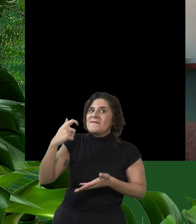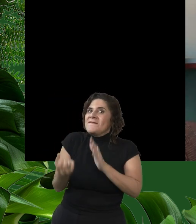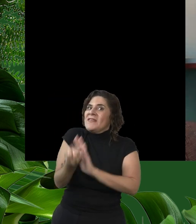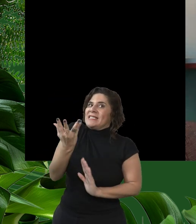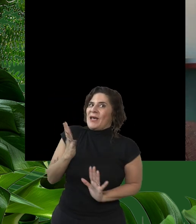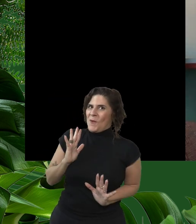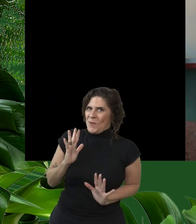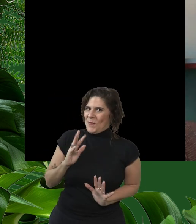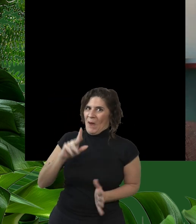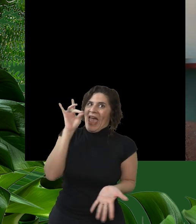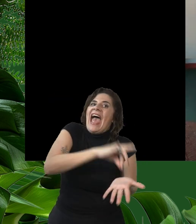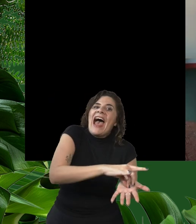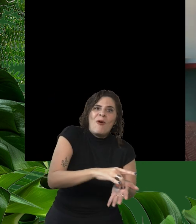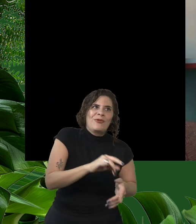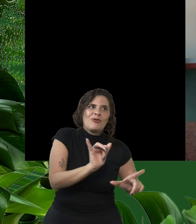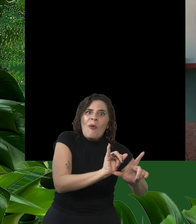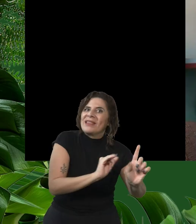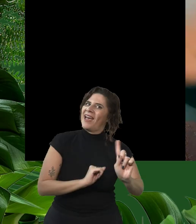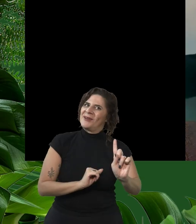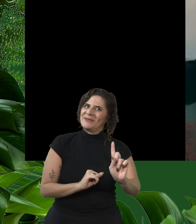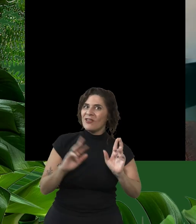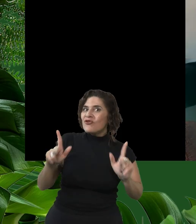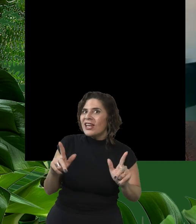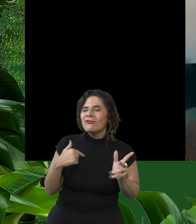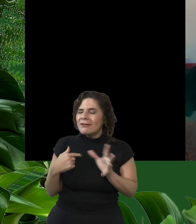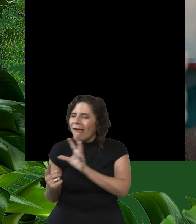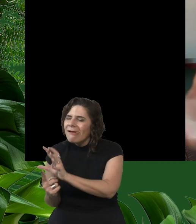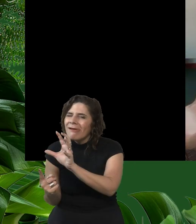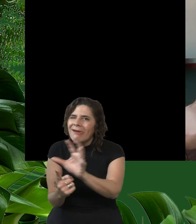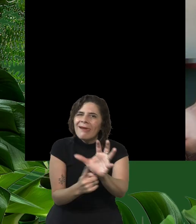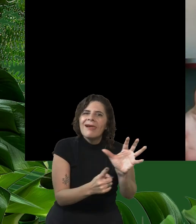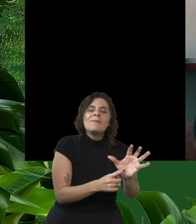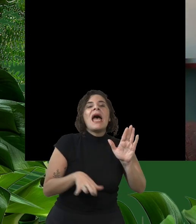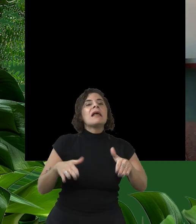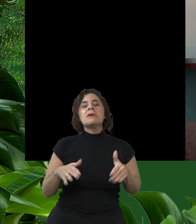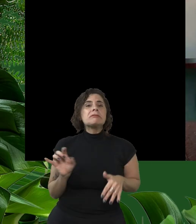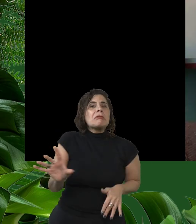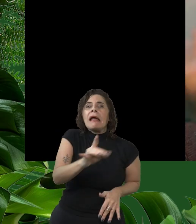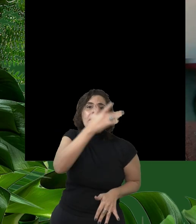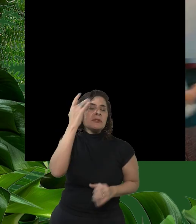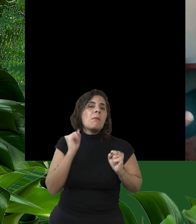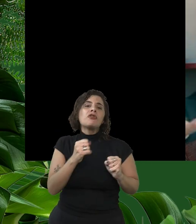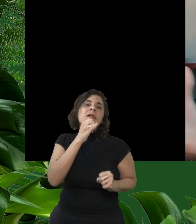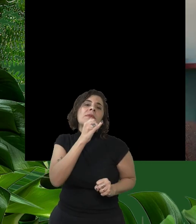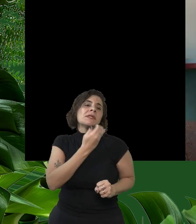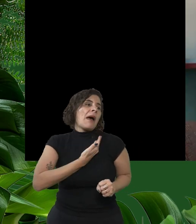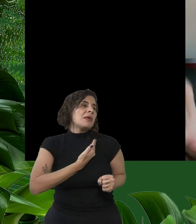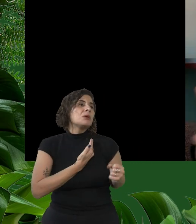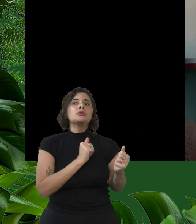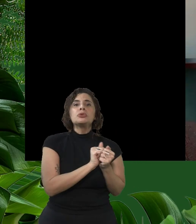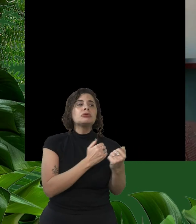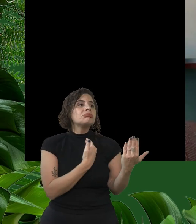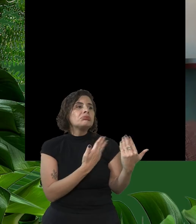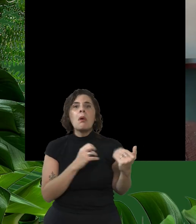acho que cada pessoa tem uma posição importante, às vezes numa conversa no elevador com outra pessoa, tem uma forma de se comunicar e